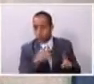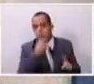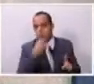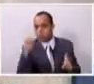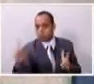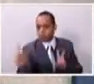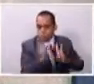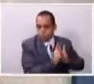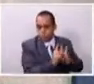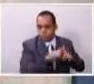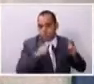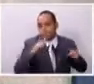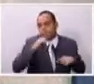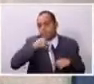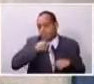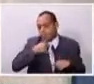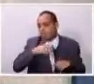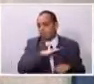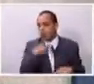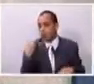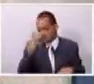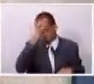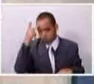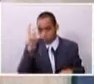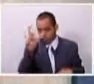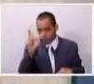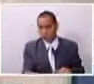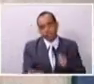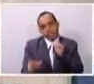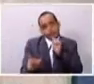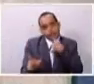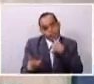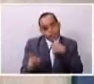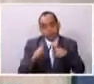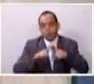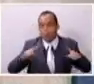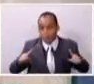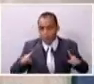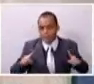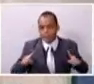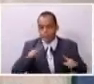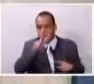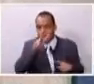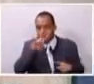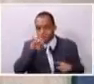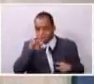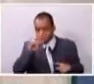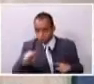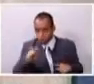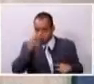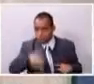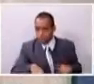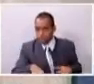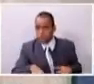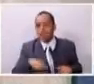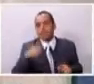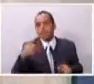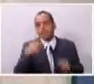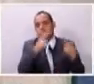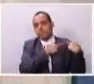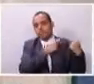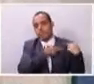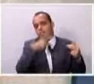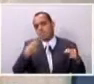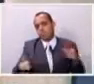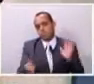agressão. Infelizmente houve uma vítima, sim, houve, mas essa vítima, a pessoa que morreu, ela foi responsável pela própria